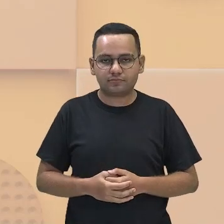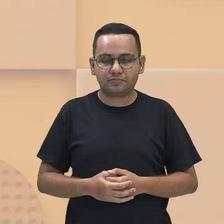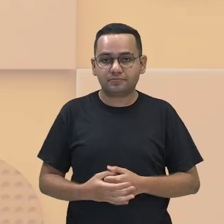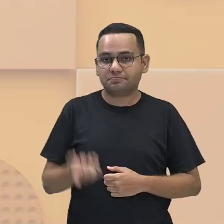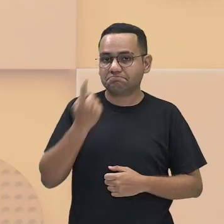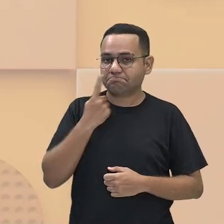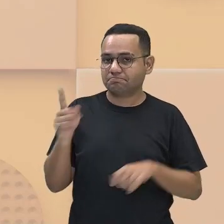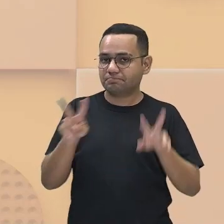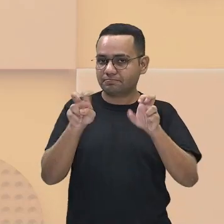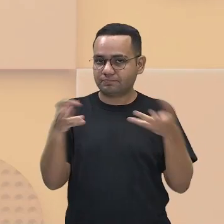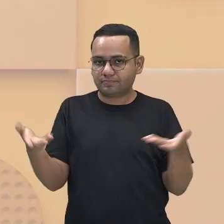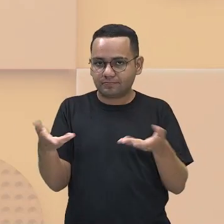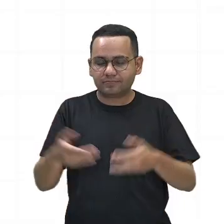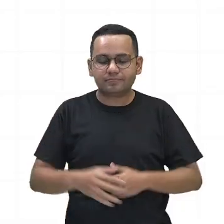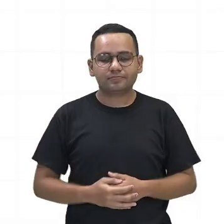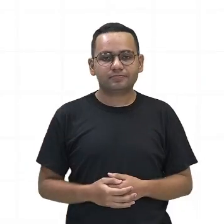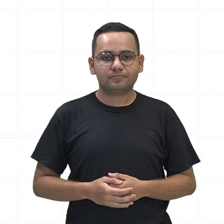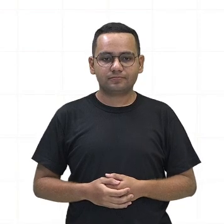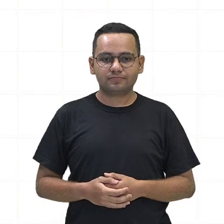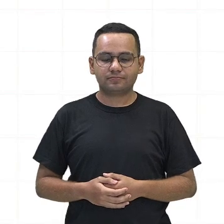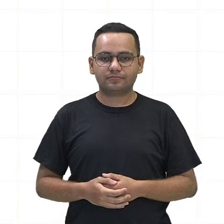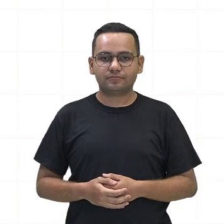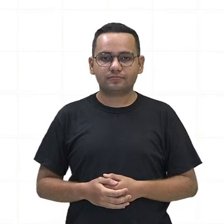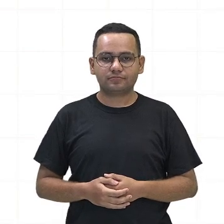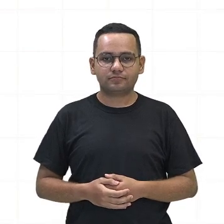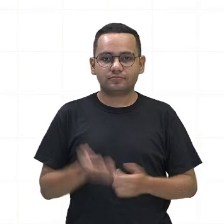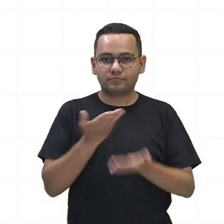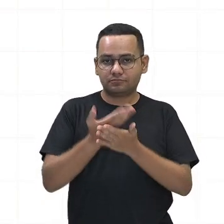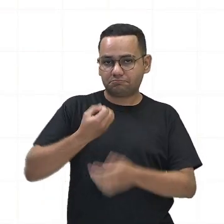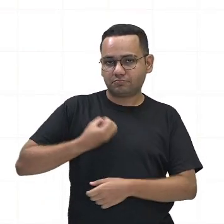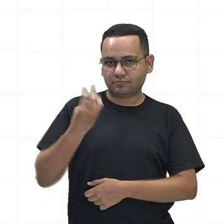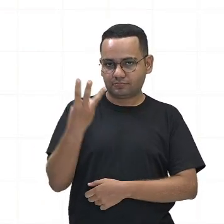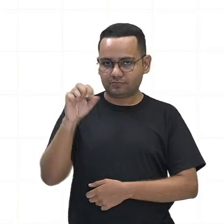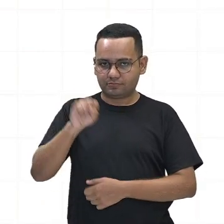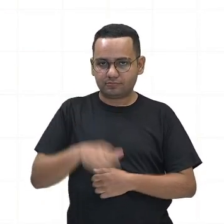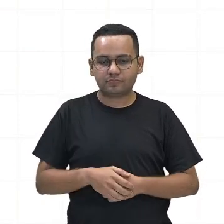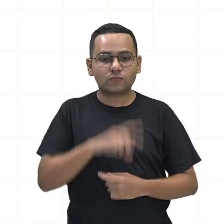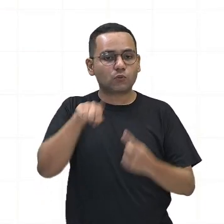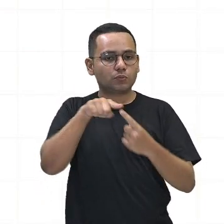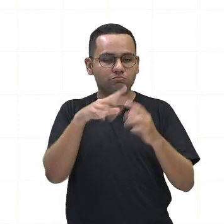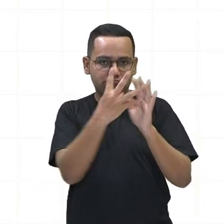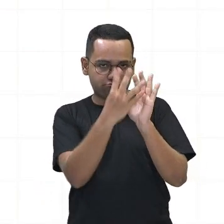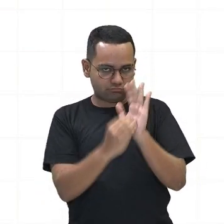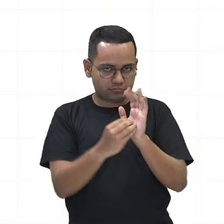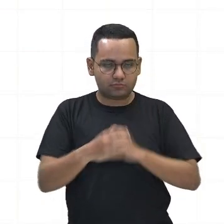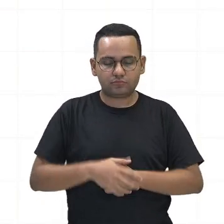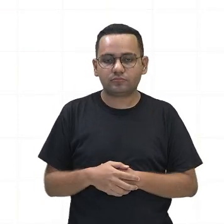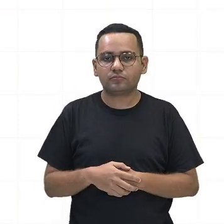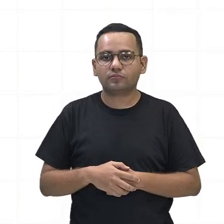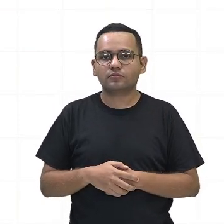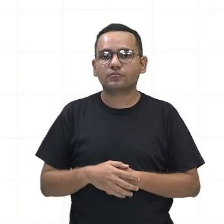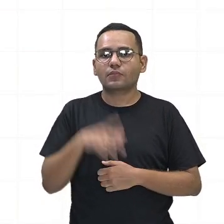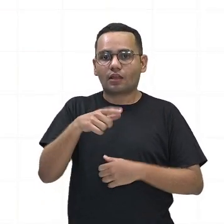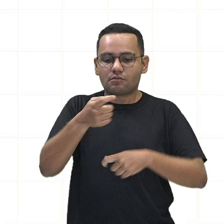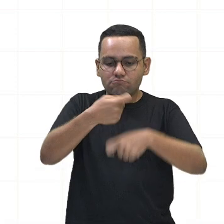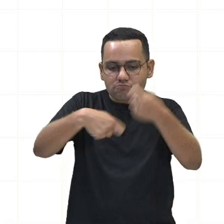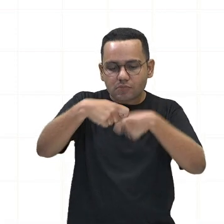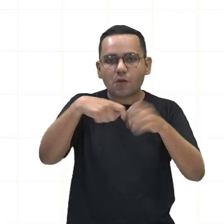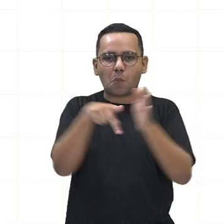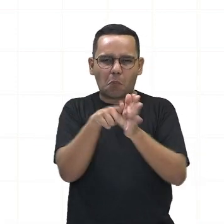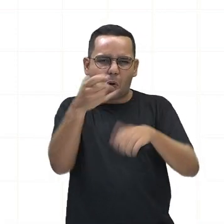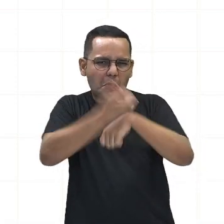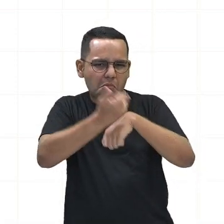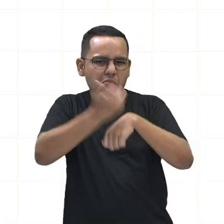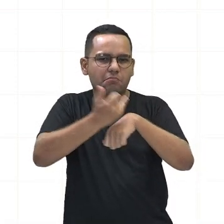verificar o objeto de conhecimento desta aula. Aula 38, objeto de conhecimento. As lógicas mercantis